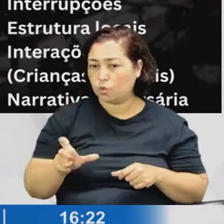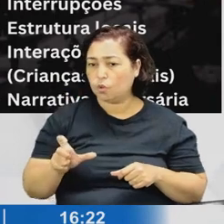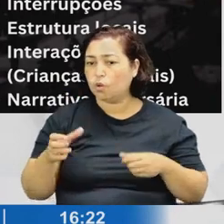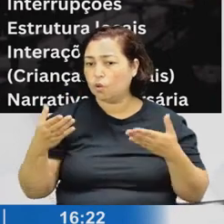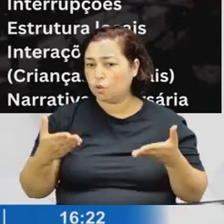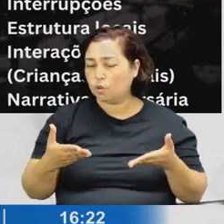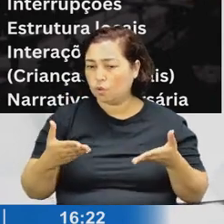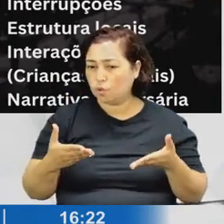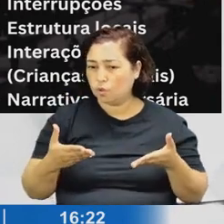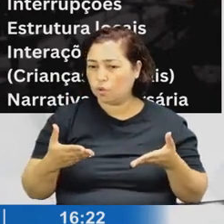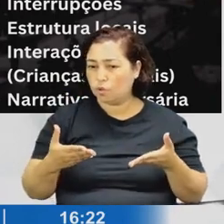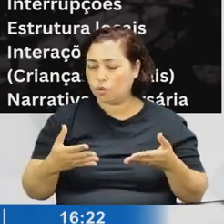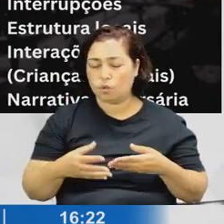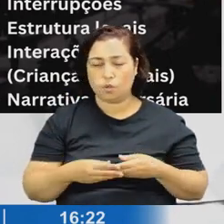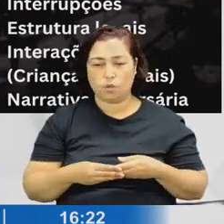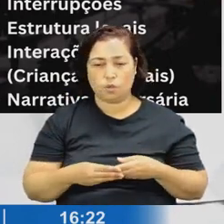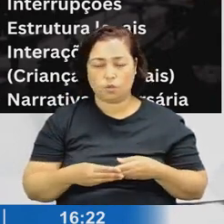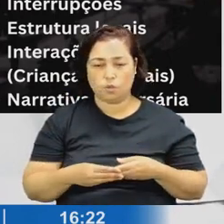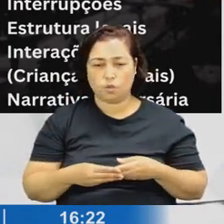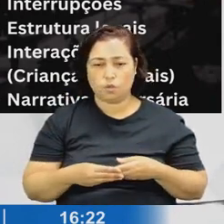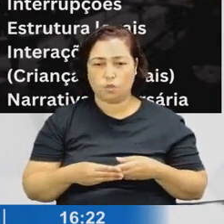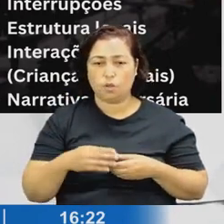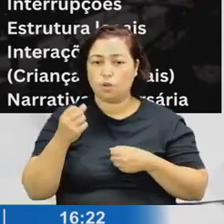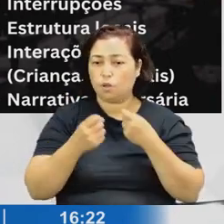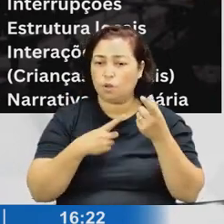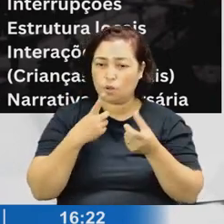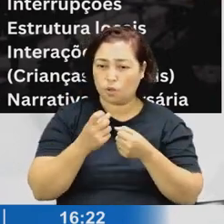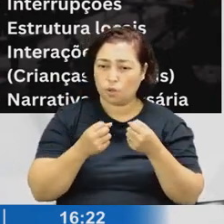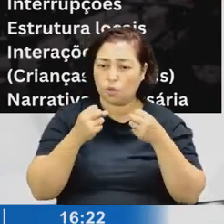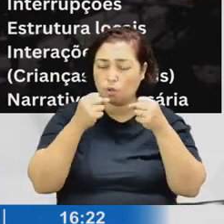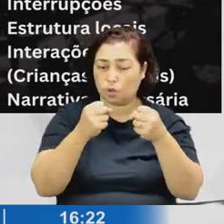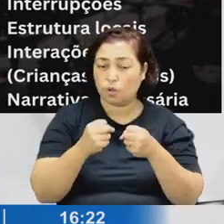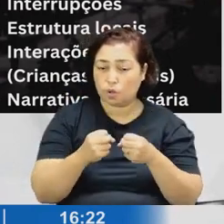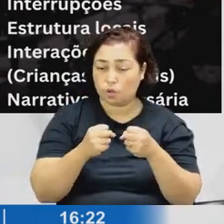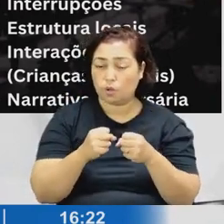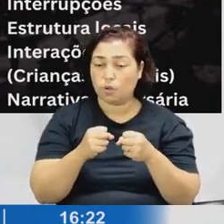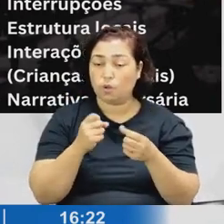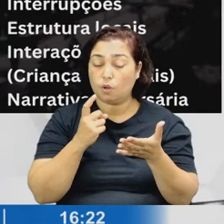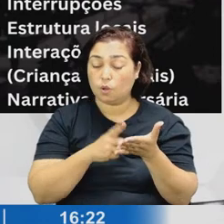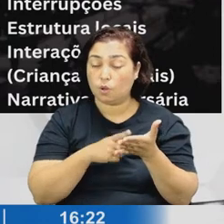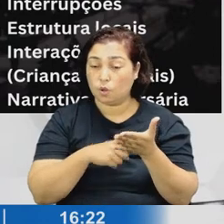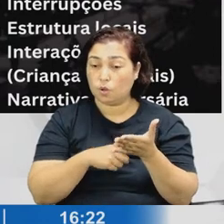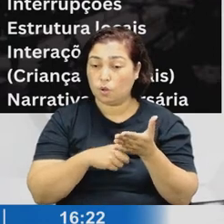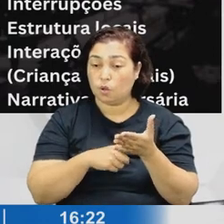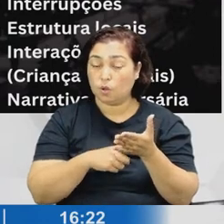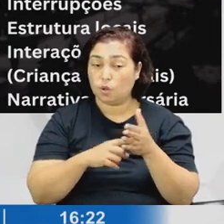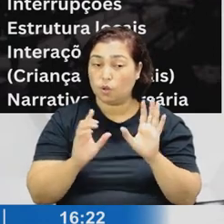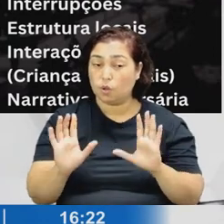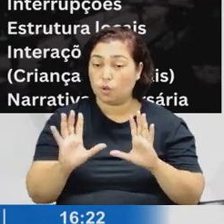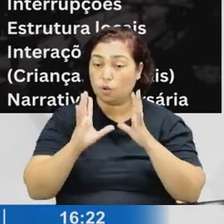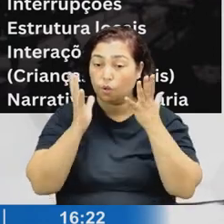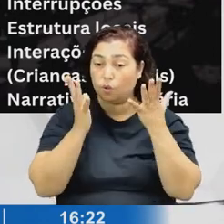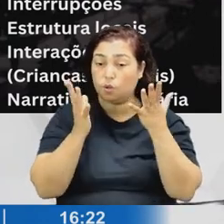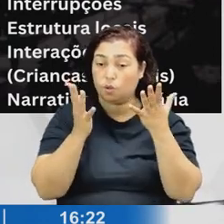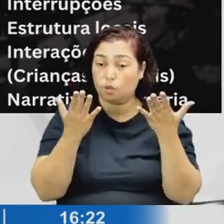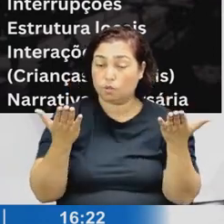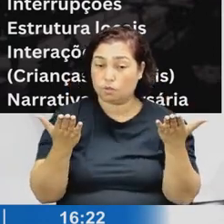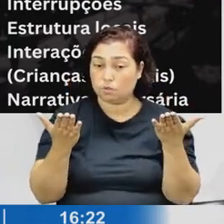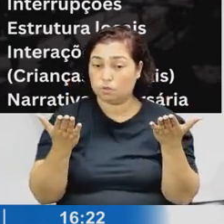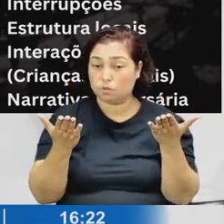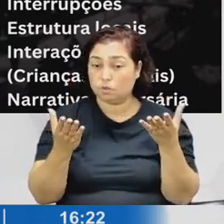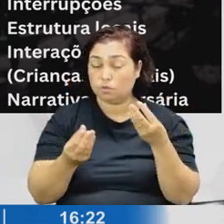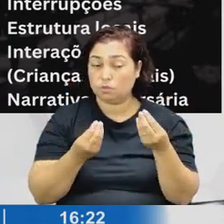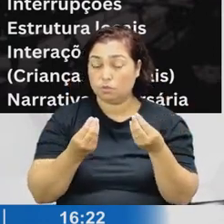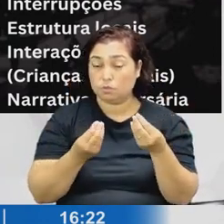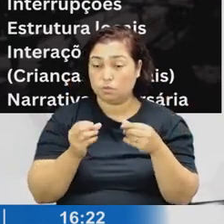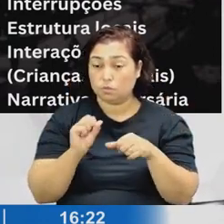para certos eventos e algumas atitudes ele pode pode programar na agenda proativa dentro do evento é isso que eu falo qual é a atitude que vai